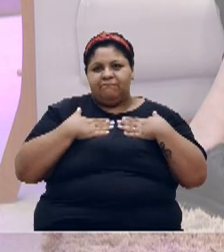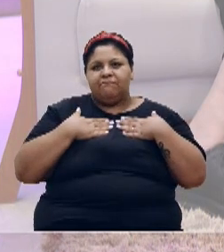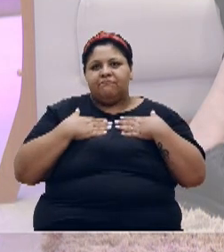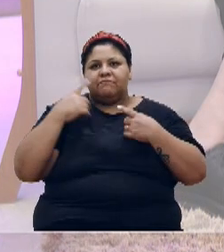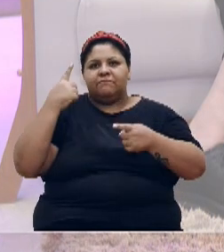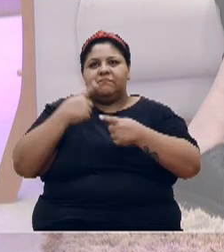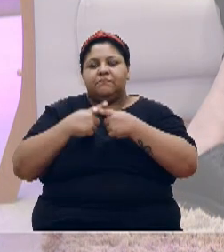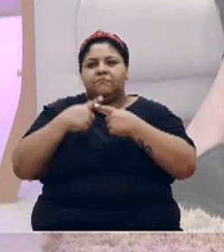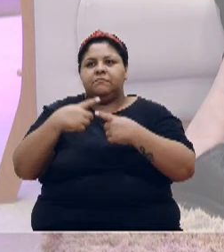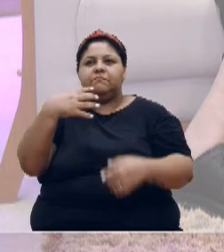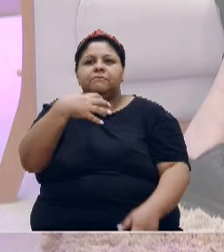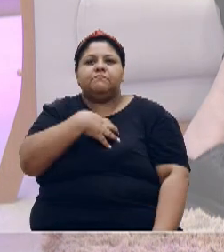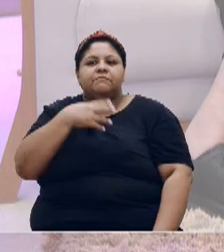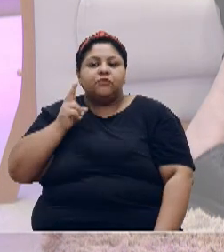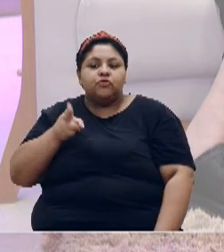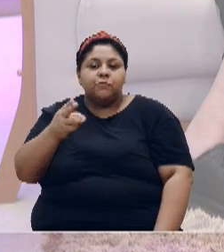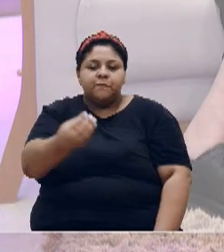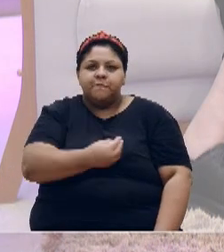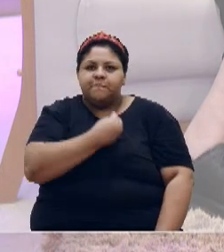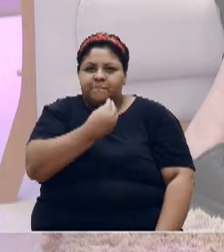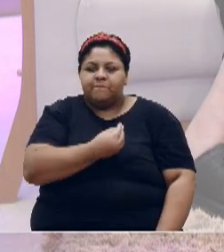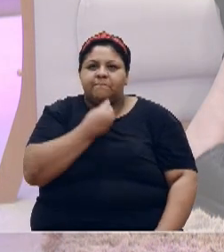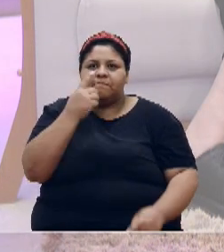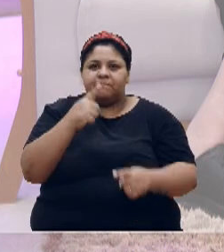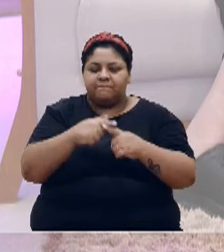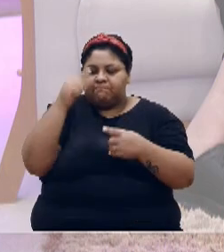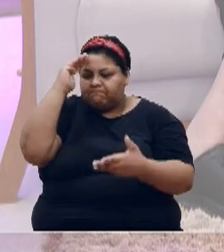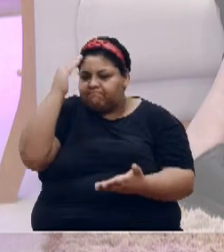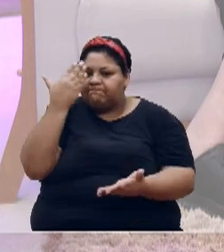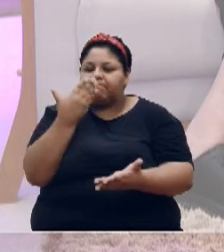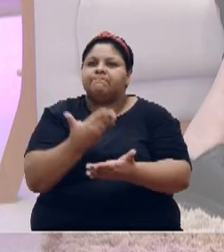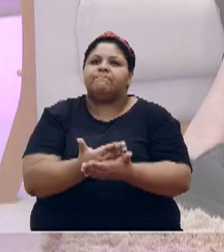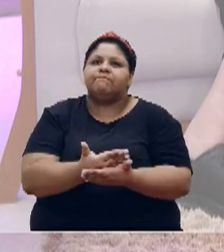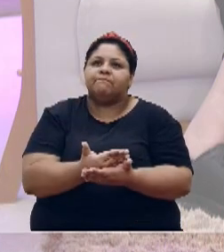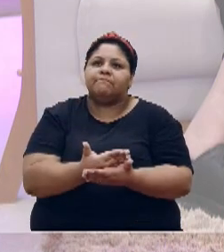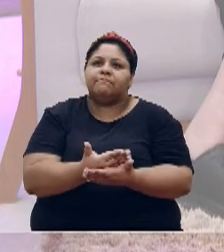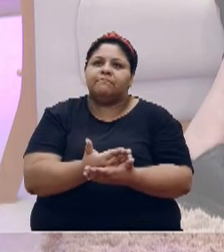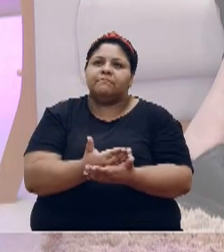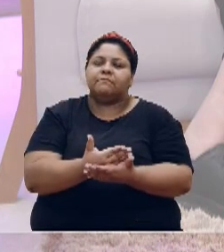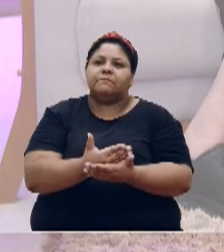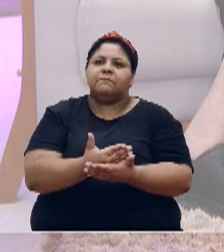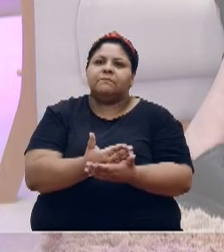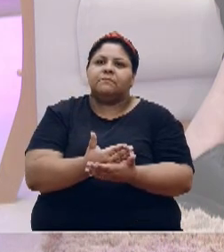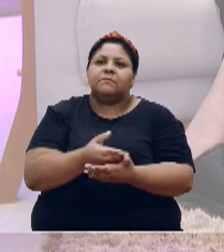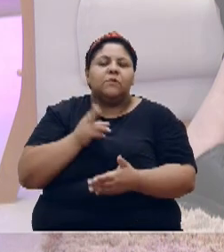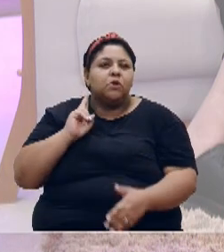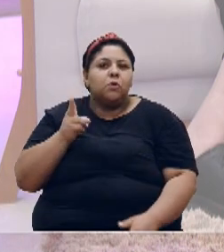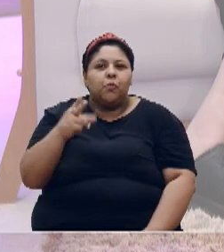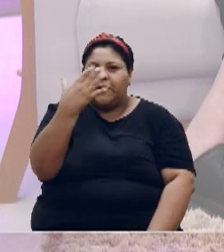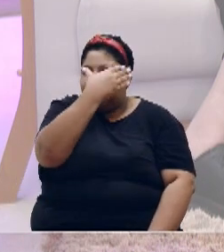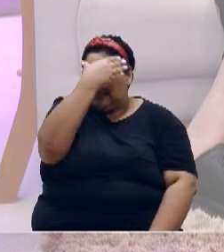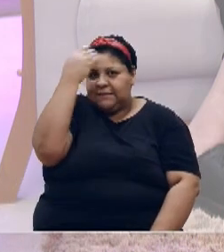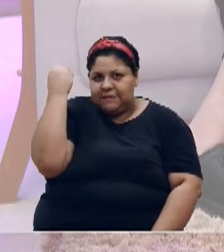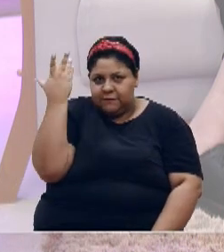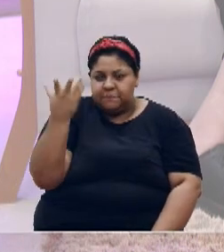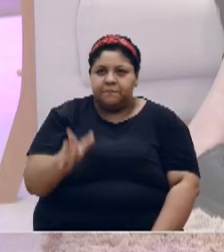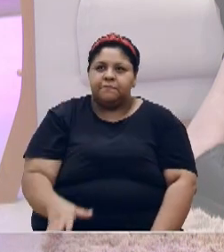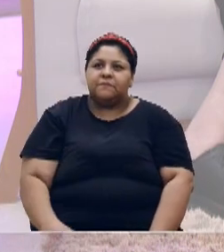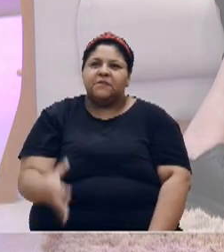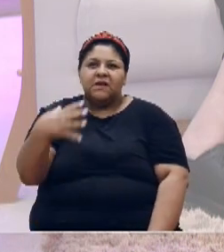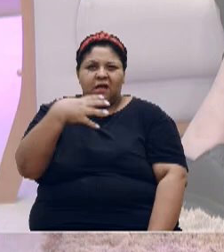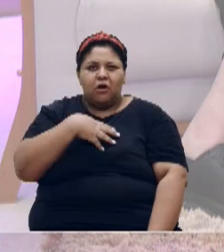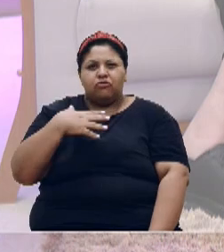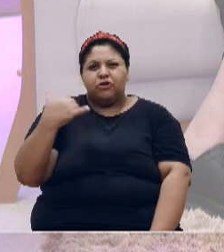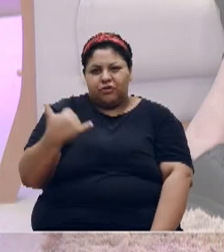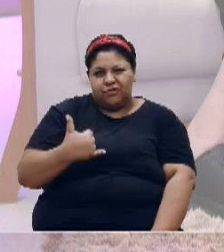uma forma de eu manter ela viva, porque eu acredito muito que só morre quem é esquecido. É uma forma de honrar,